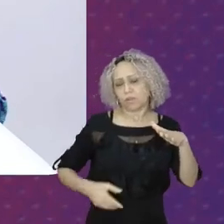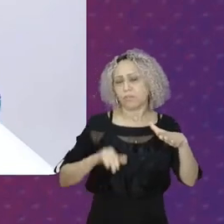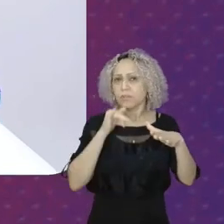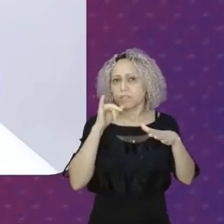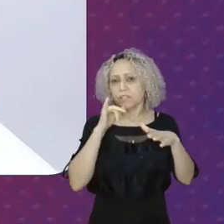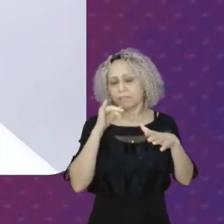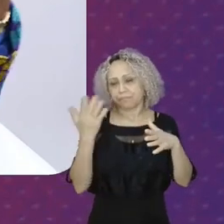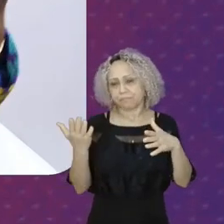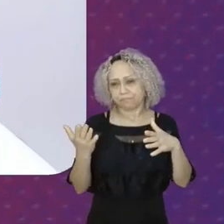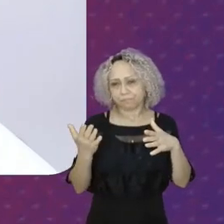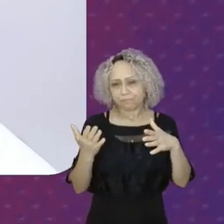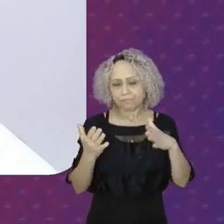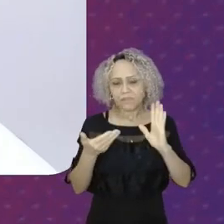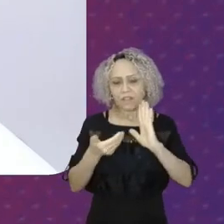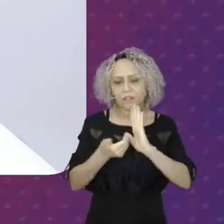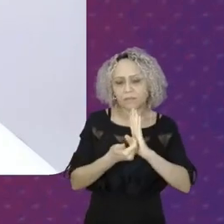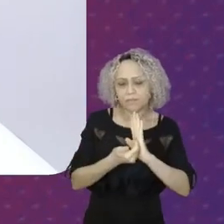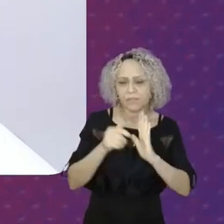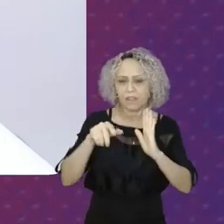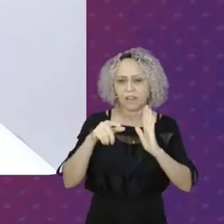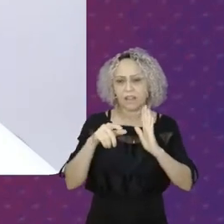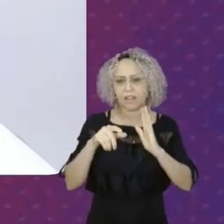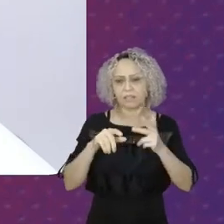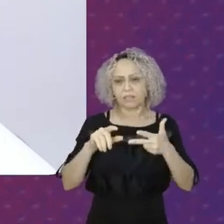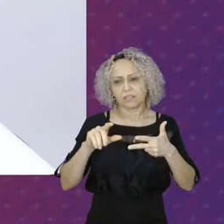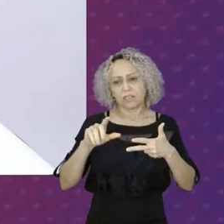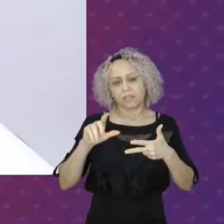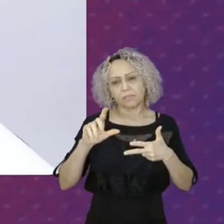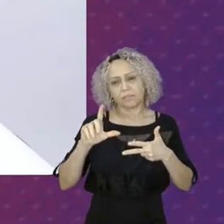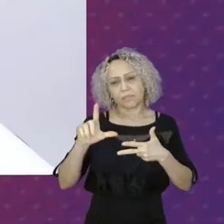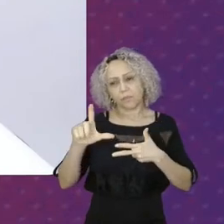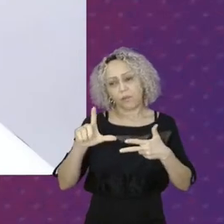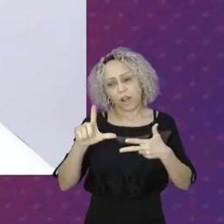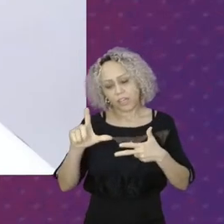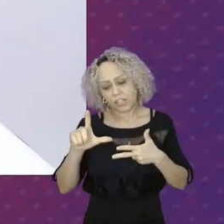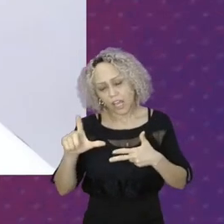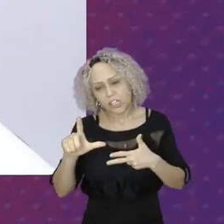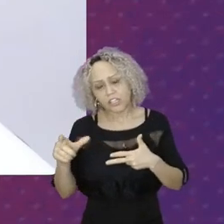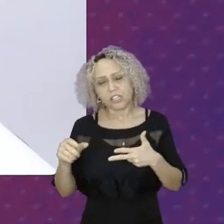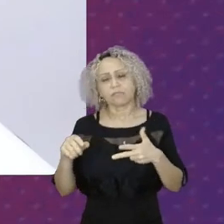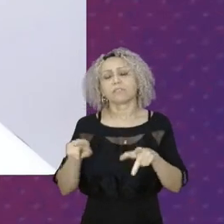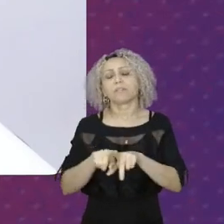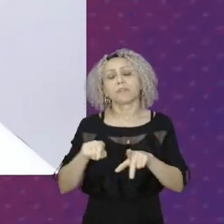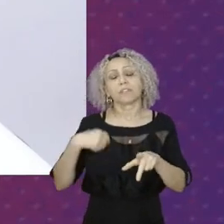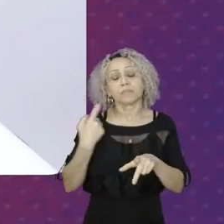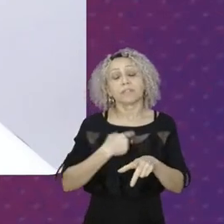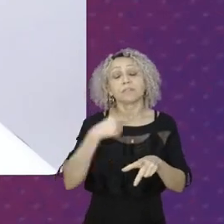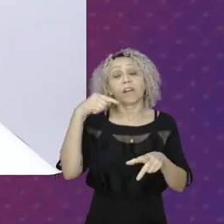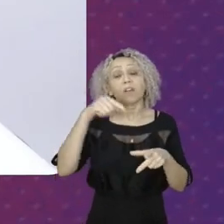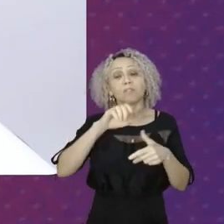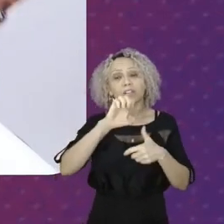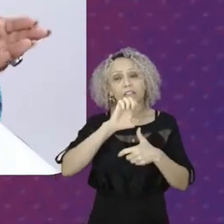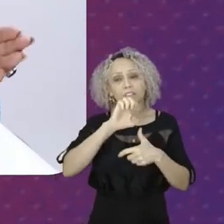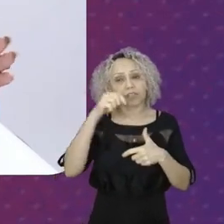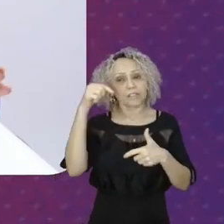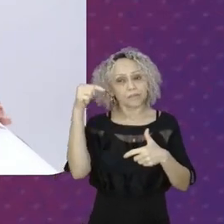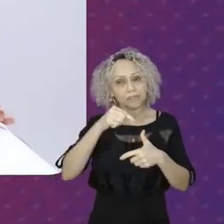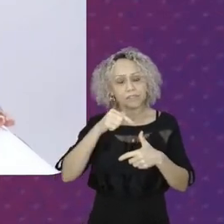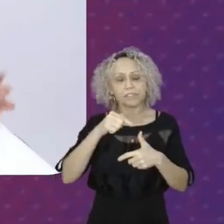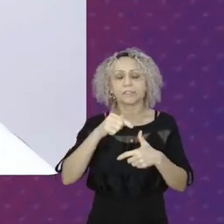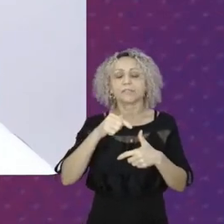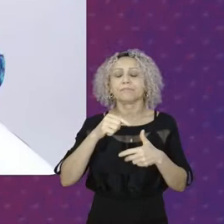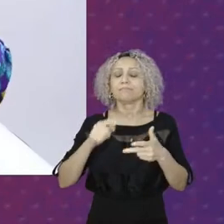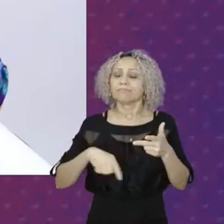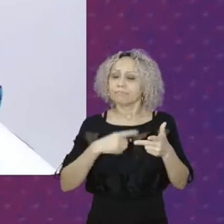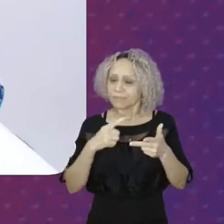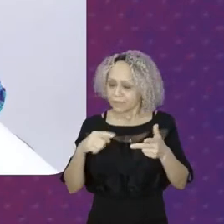dos Deputados, os espaços legislativos, mas precisamos estar no Executivo também, precisamos estar no